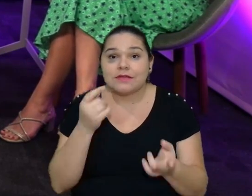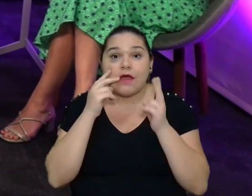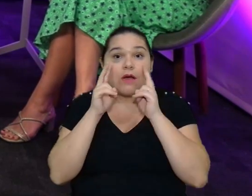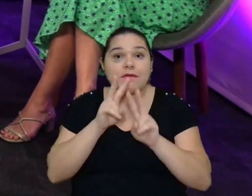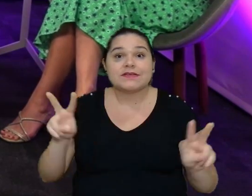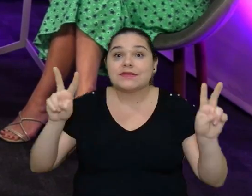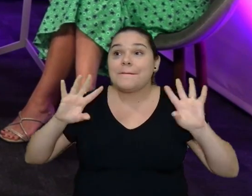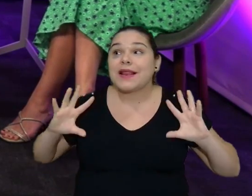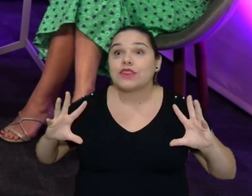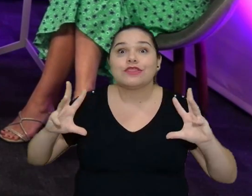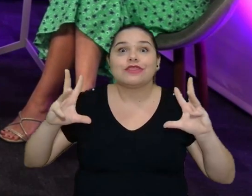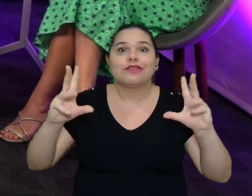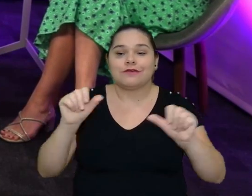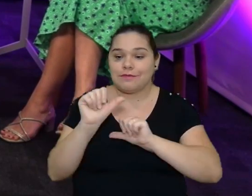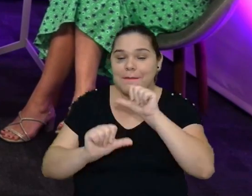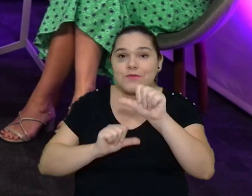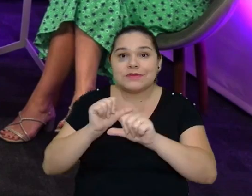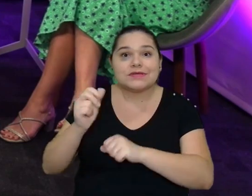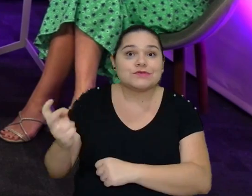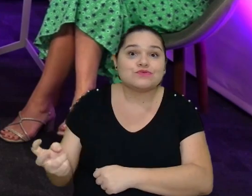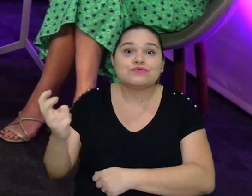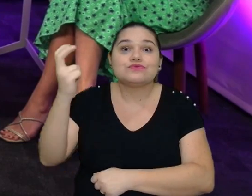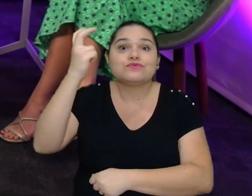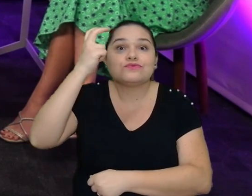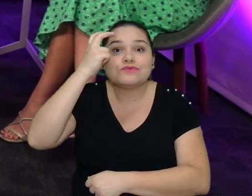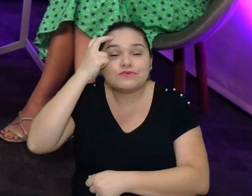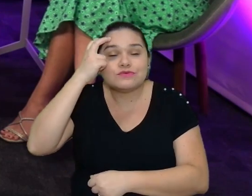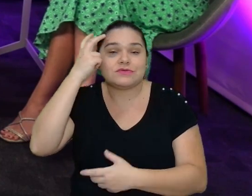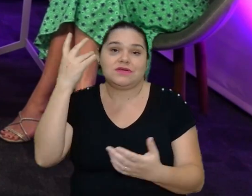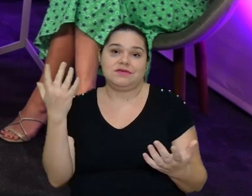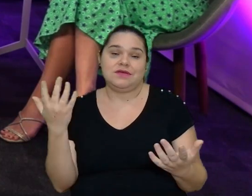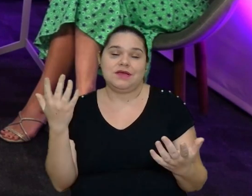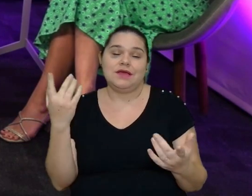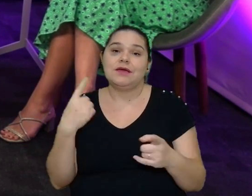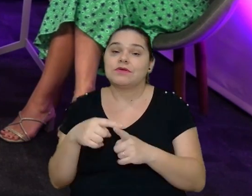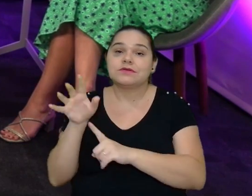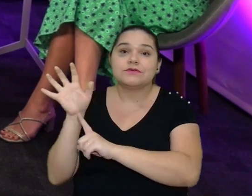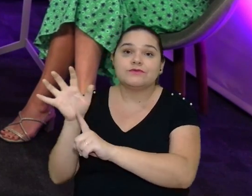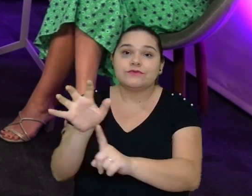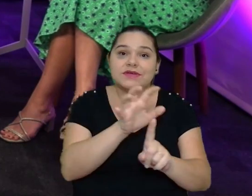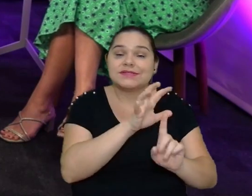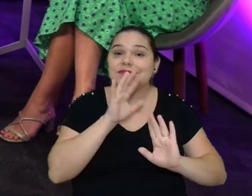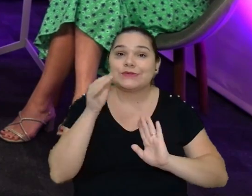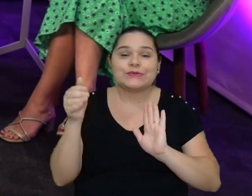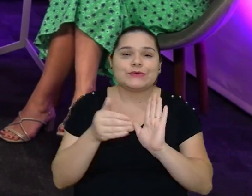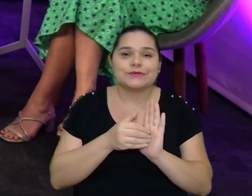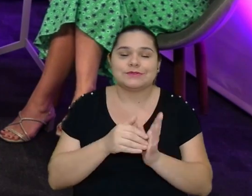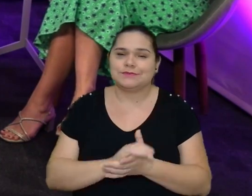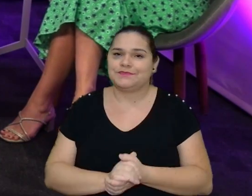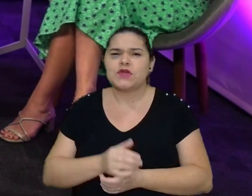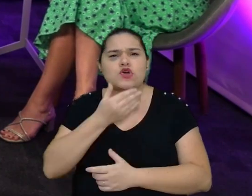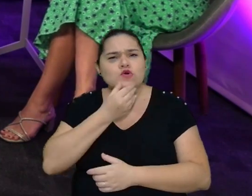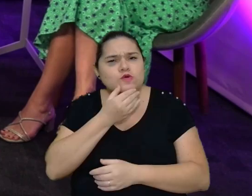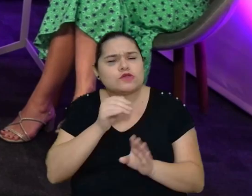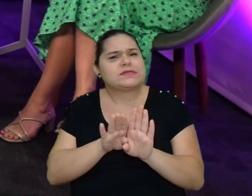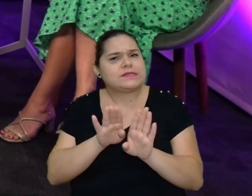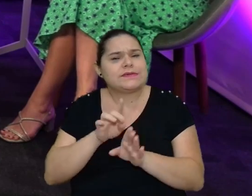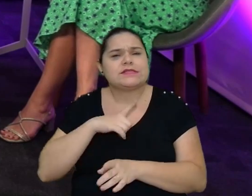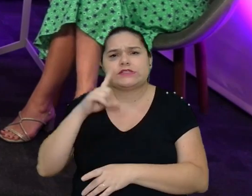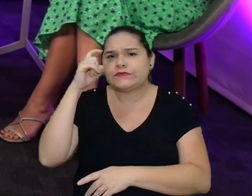uma mudança de cultura do que a gente fala, porque isso é impacto para todos. Né? Que tem dificuldade, os homens também não fazem